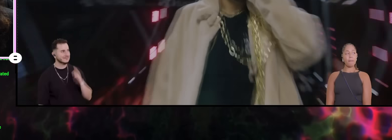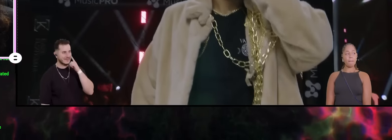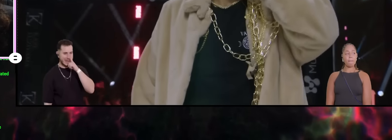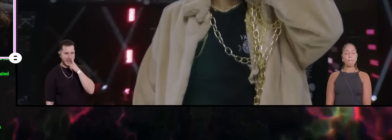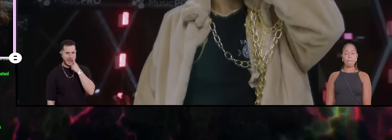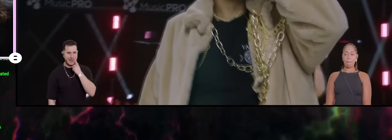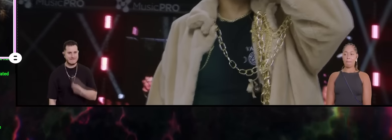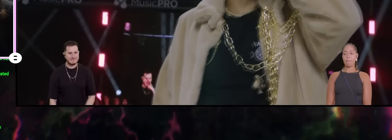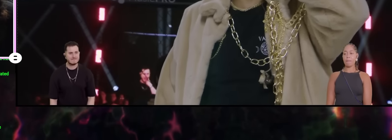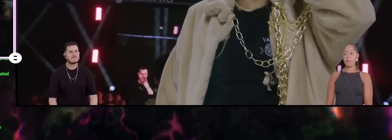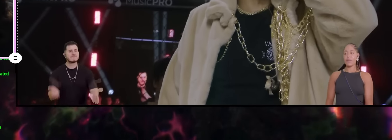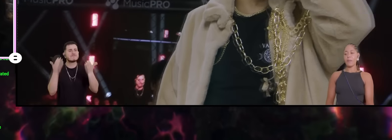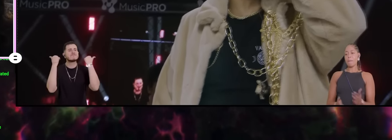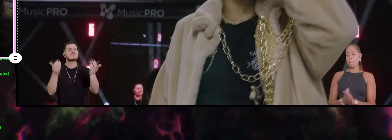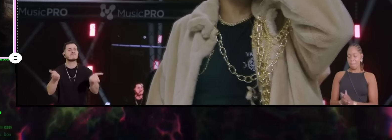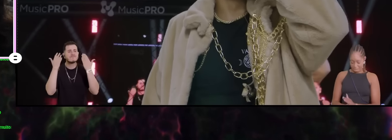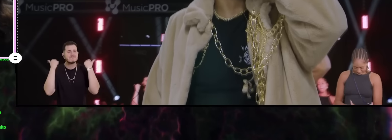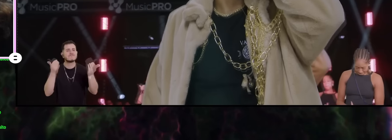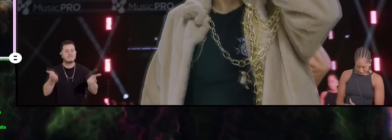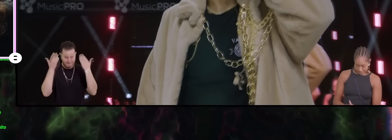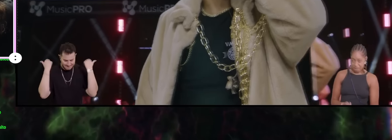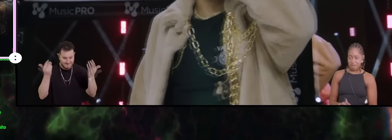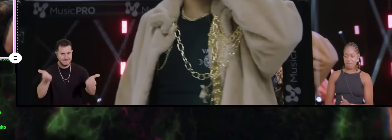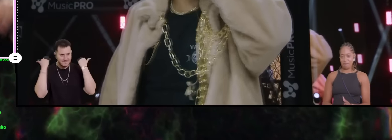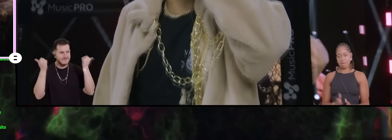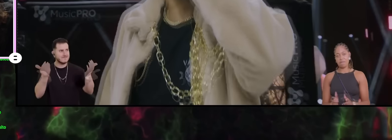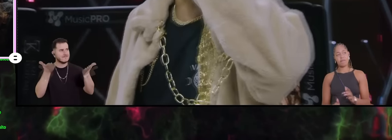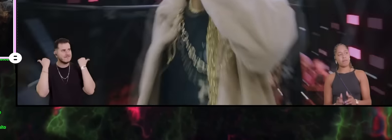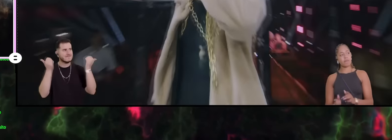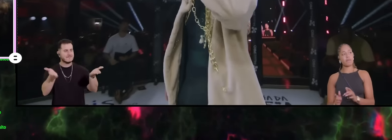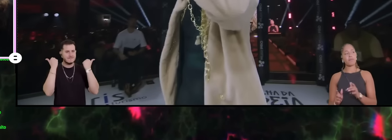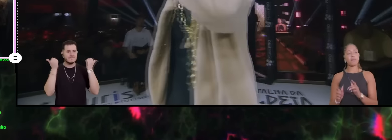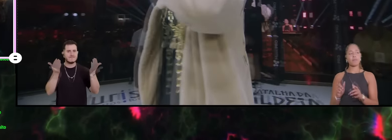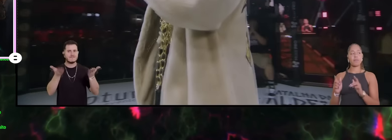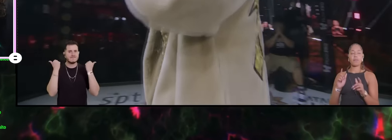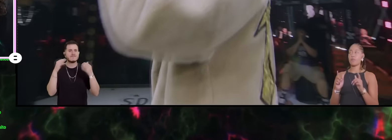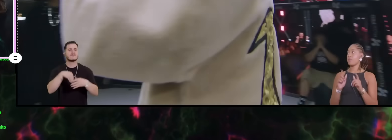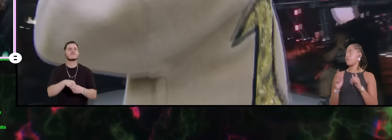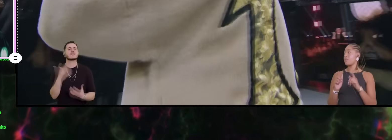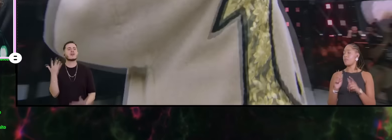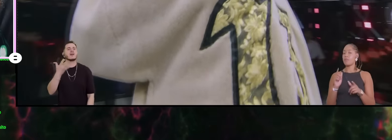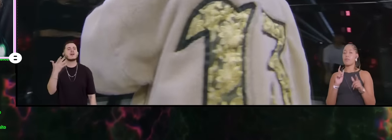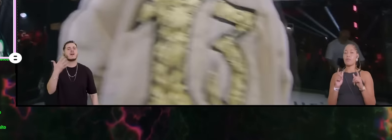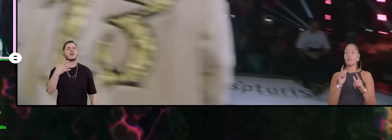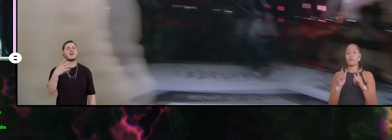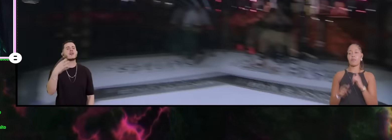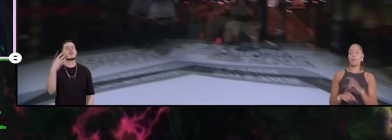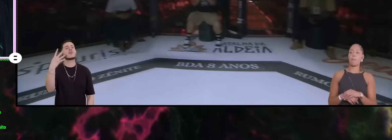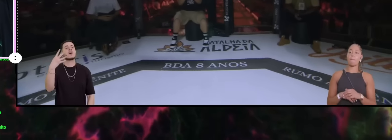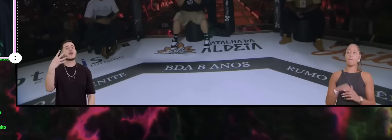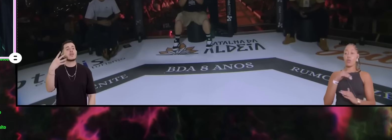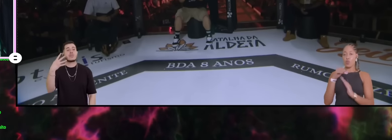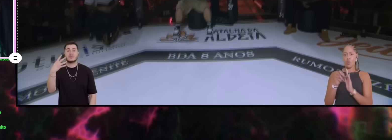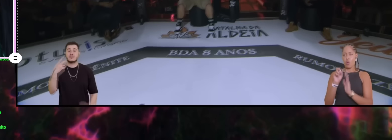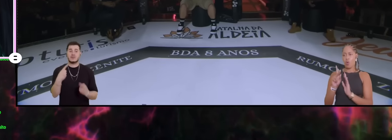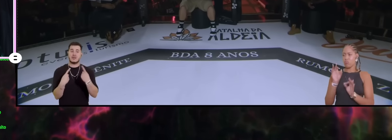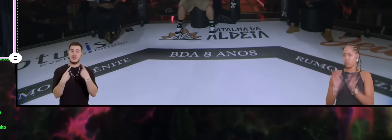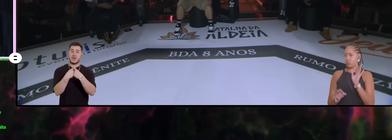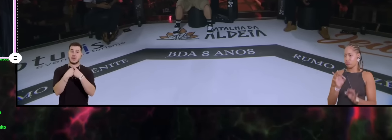KM. Vai ficar pra KM e grafite. Vai. Jurado, está todo ok aqui,